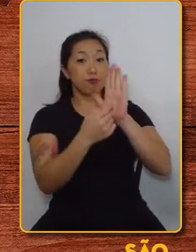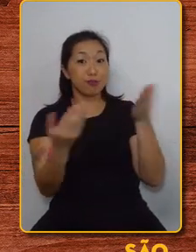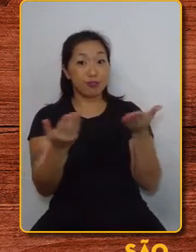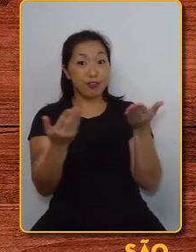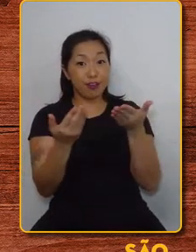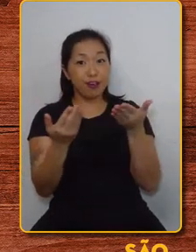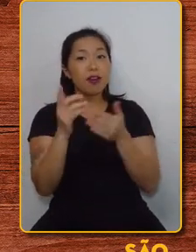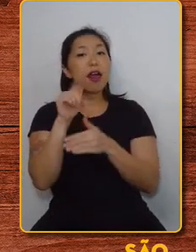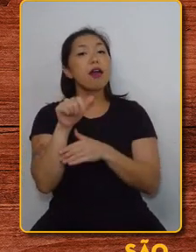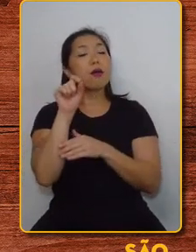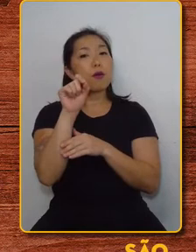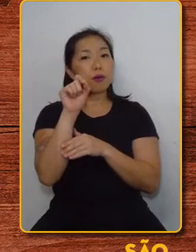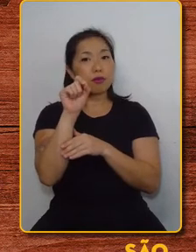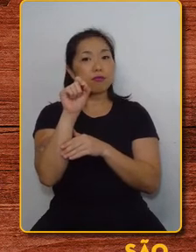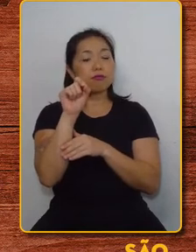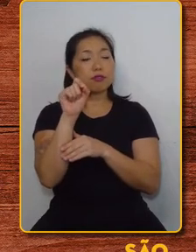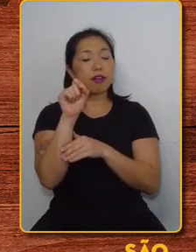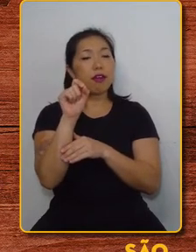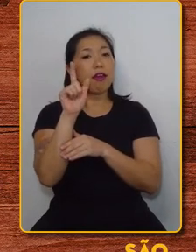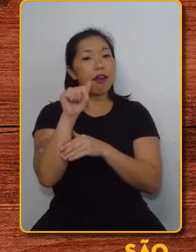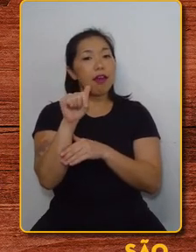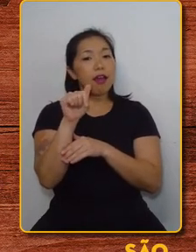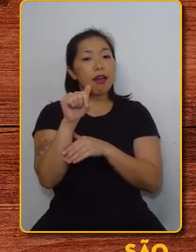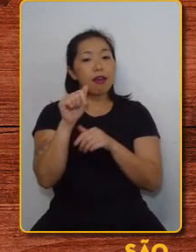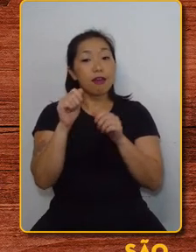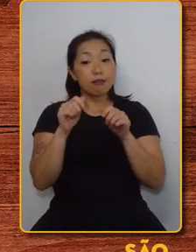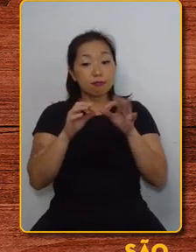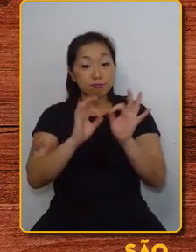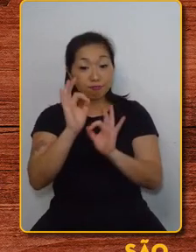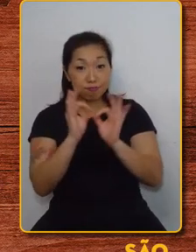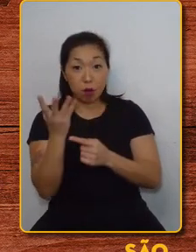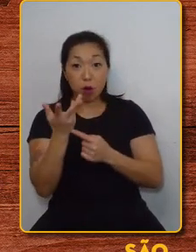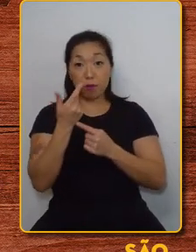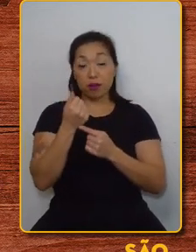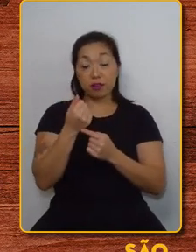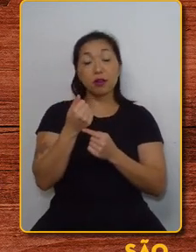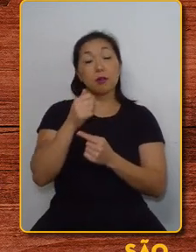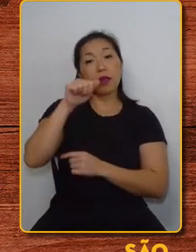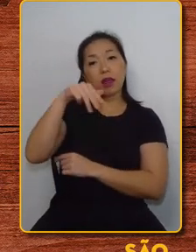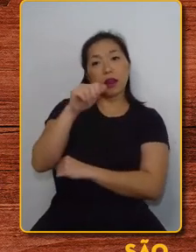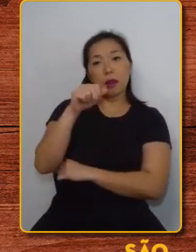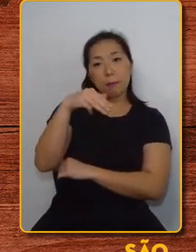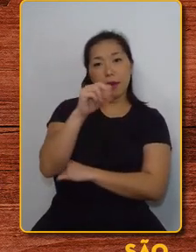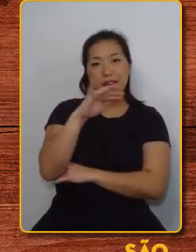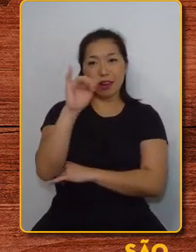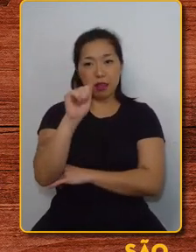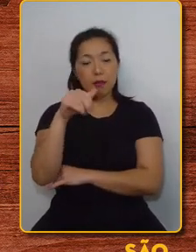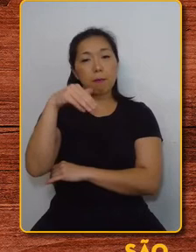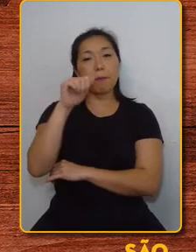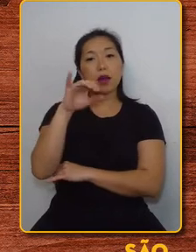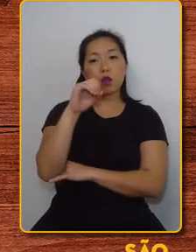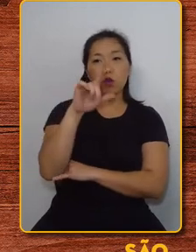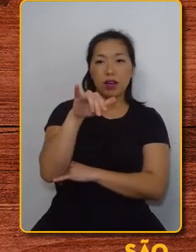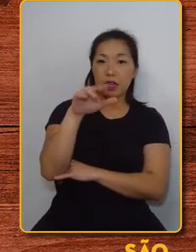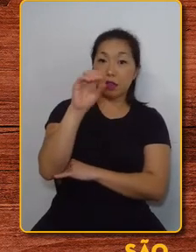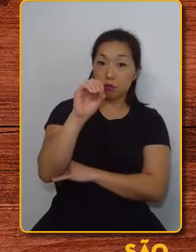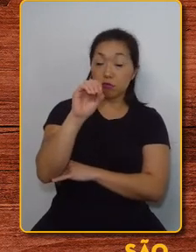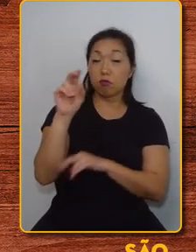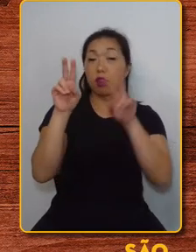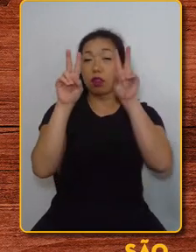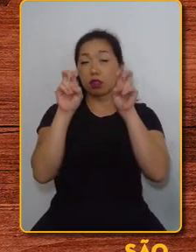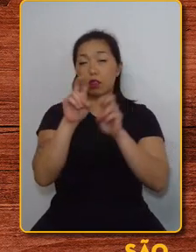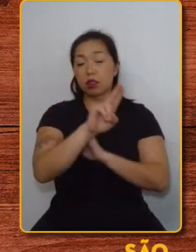de uma instalação da artista plástica Ana Maria Maiolino, chamada Arroz e Feijão, e ela é de